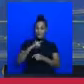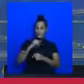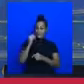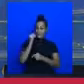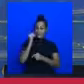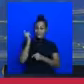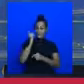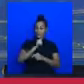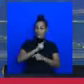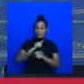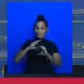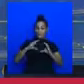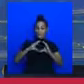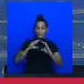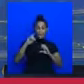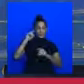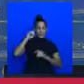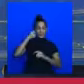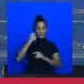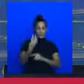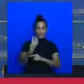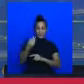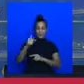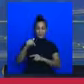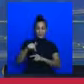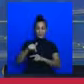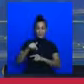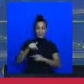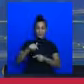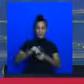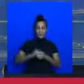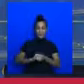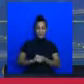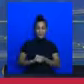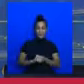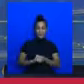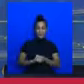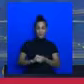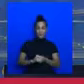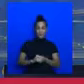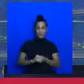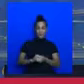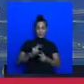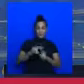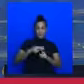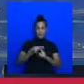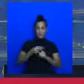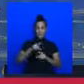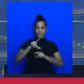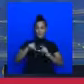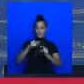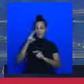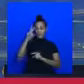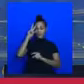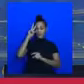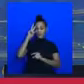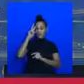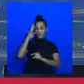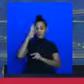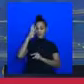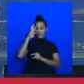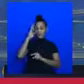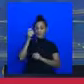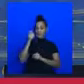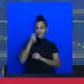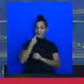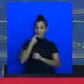tem chances. Bola preta, 47. Preta, número 47. Dupla cena com sorteios às segundas,